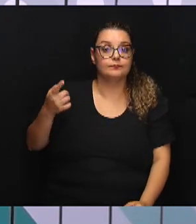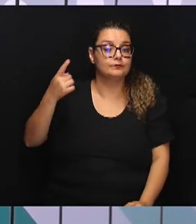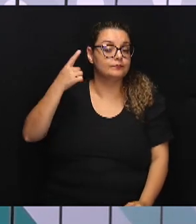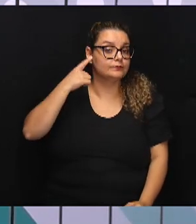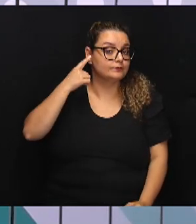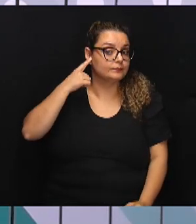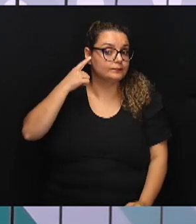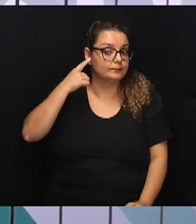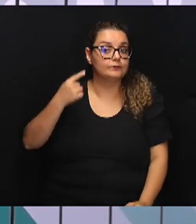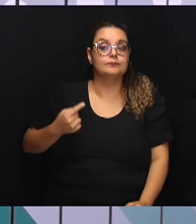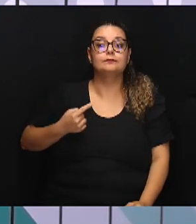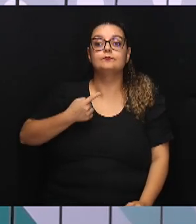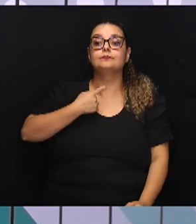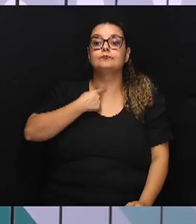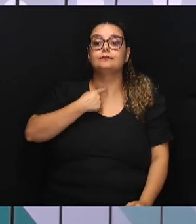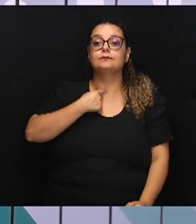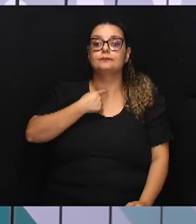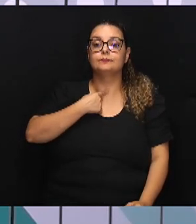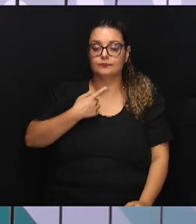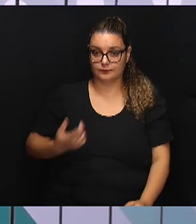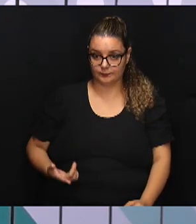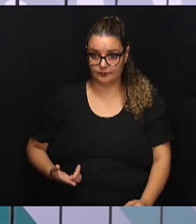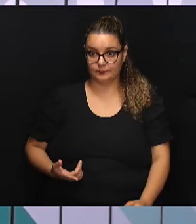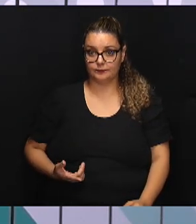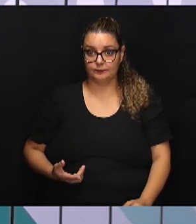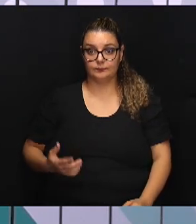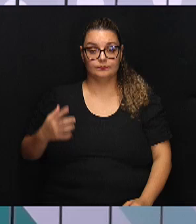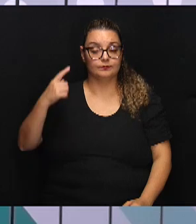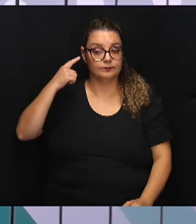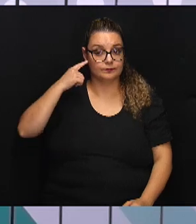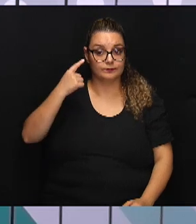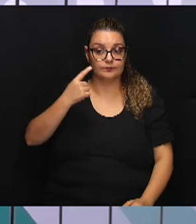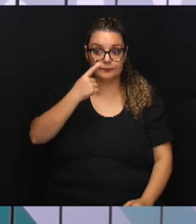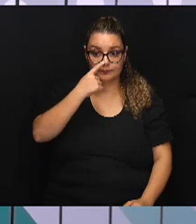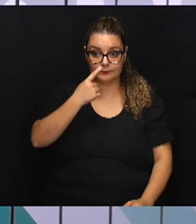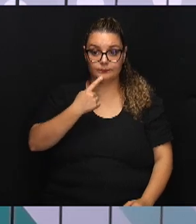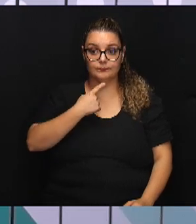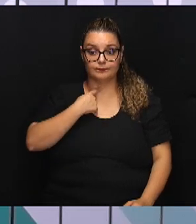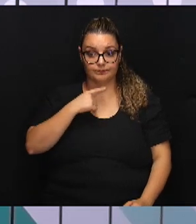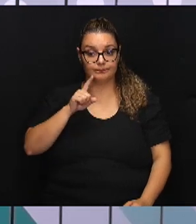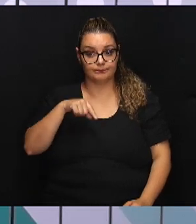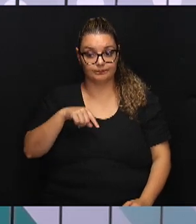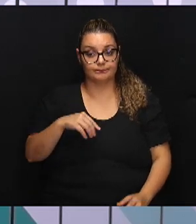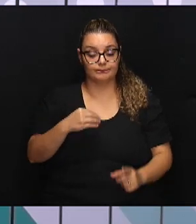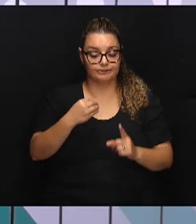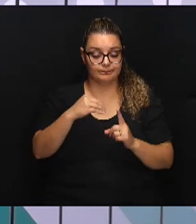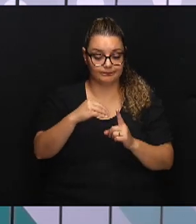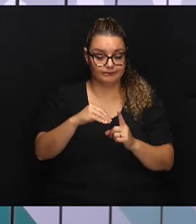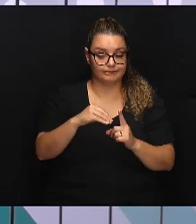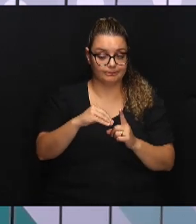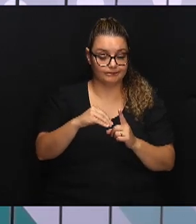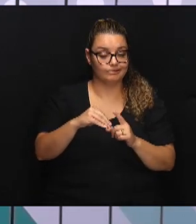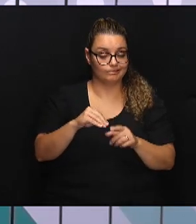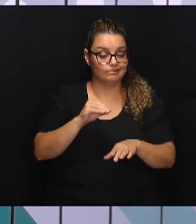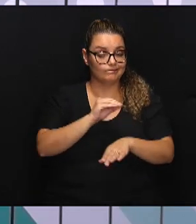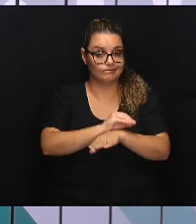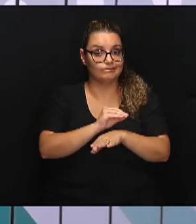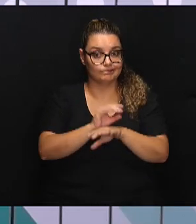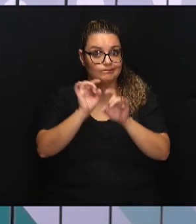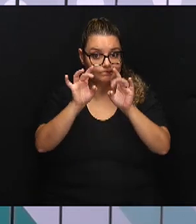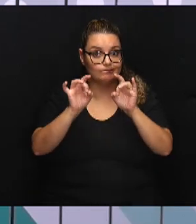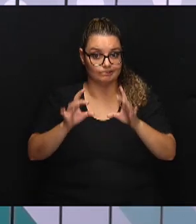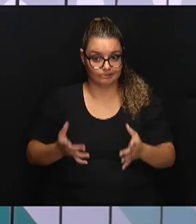da garganta. Essas partes do corpo são vulneráveis e exigem cuidados